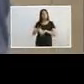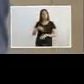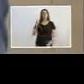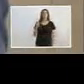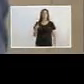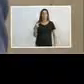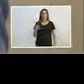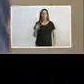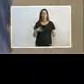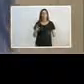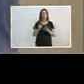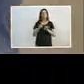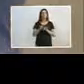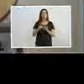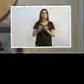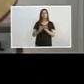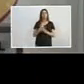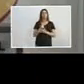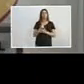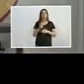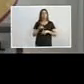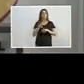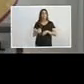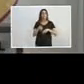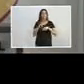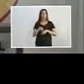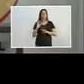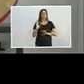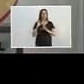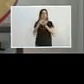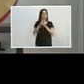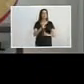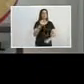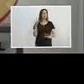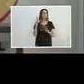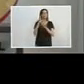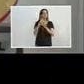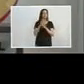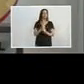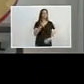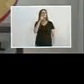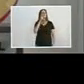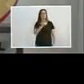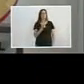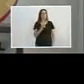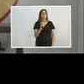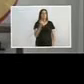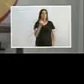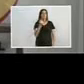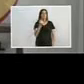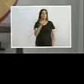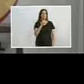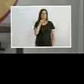Agora, ele comprou esse sítio. Eu quero dizer que nós somamos aqui o que ele recebeu do início do ano como